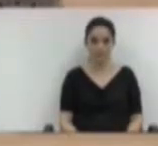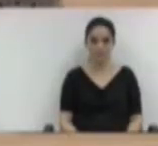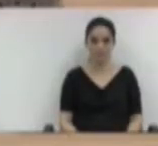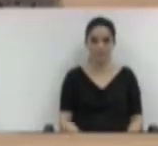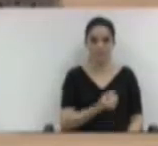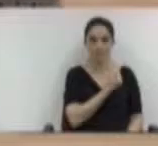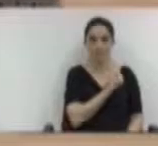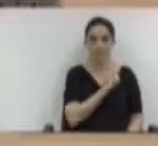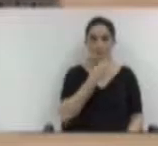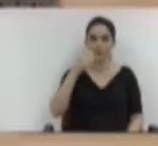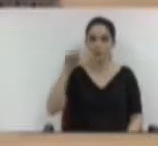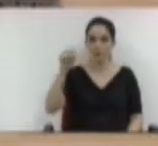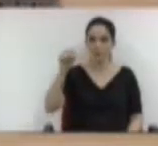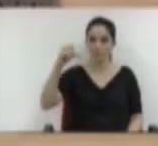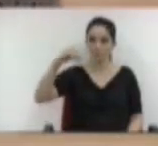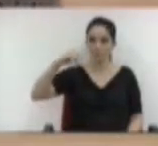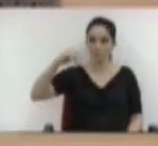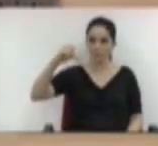Requerimento número